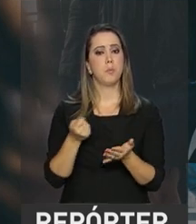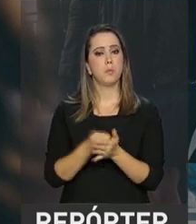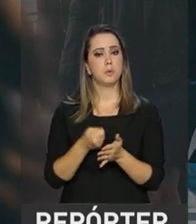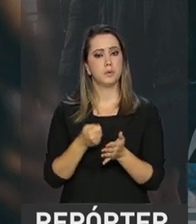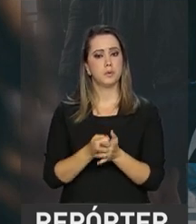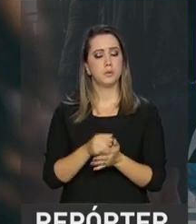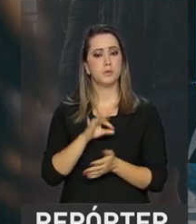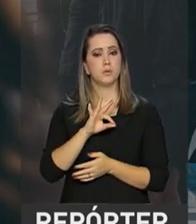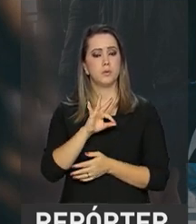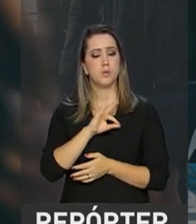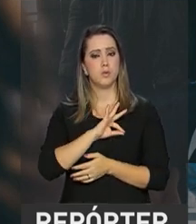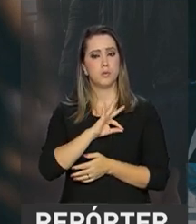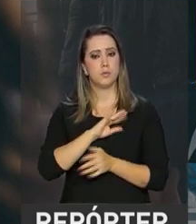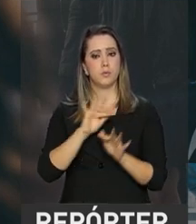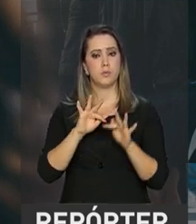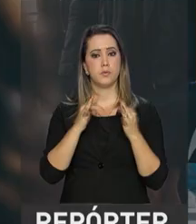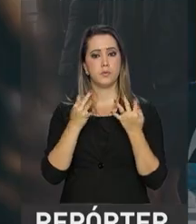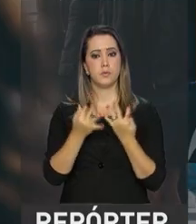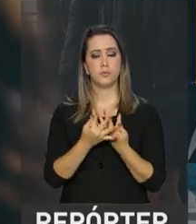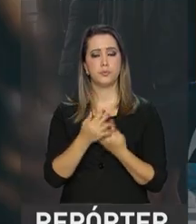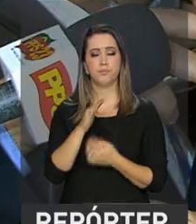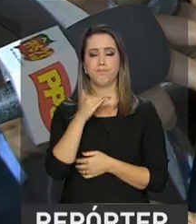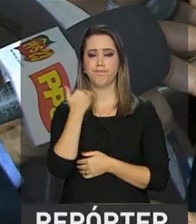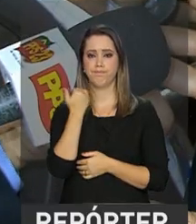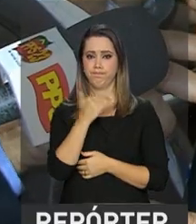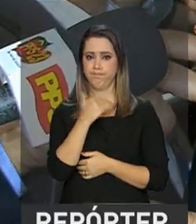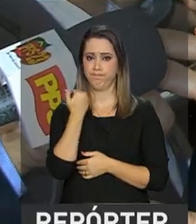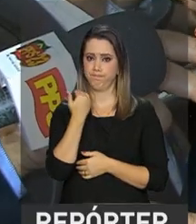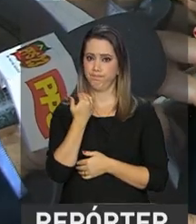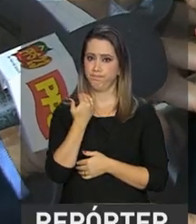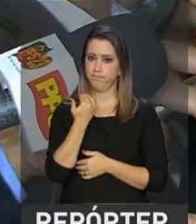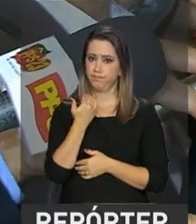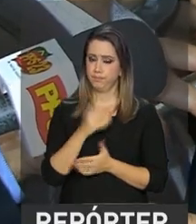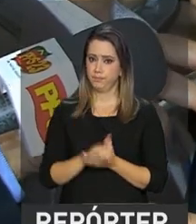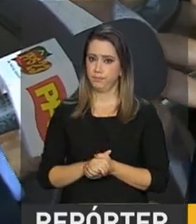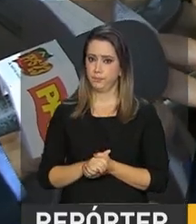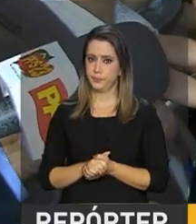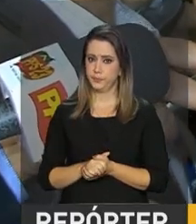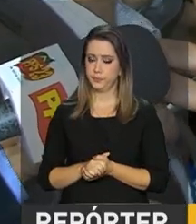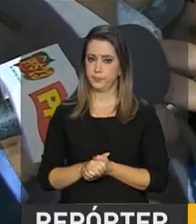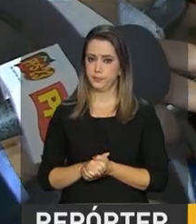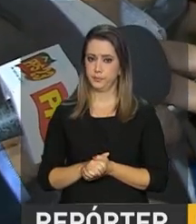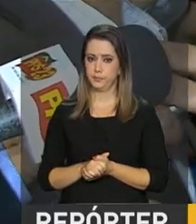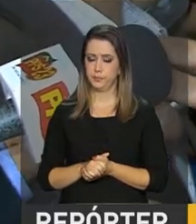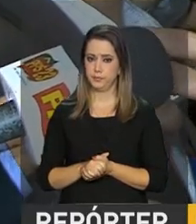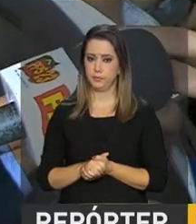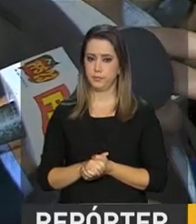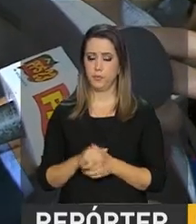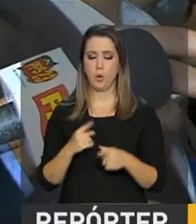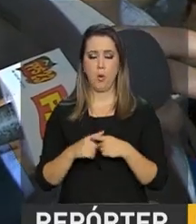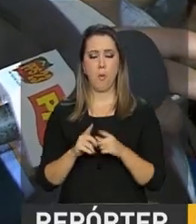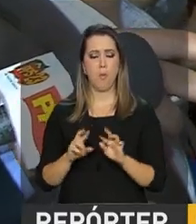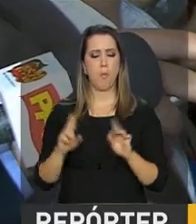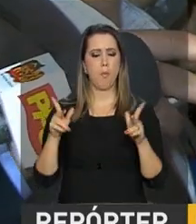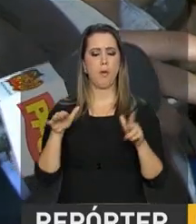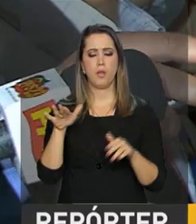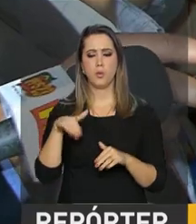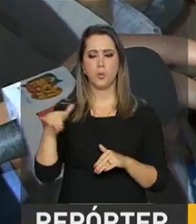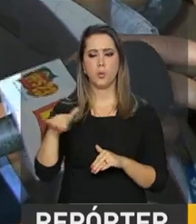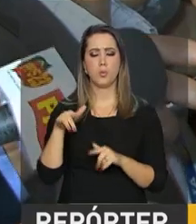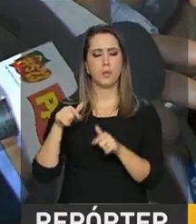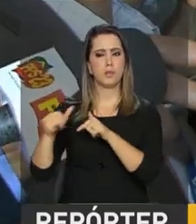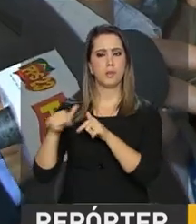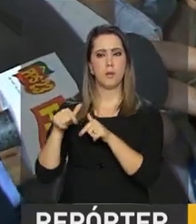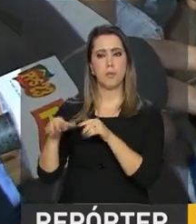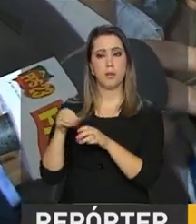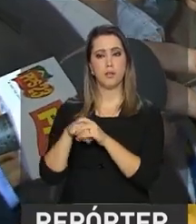integral para familiares de policiais mortos em combate. Por que essa diferença? Serviço público, 25 anos de tempo